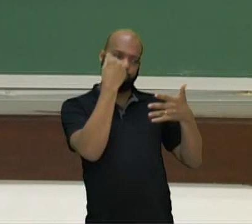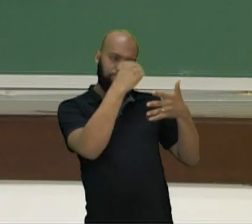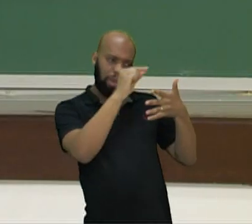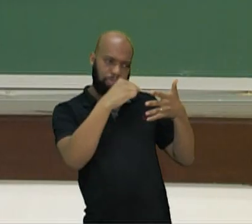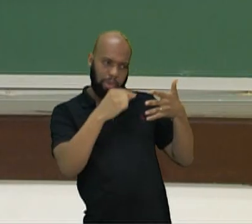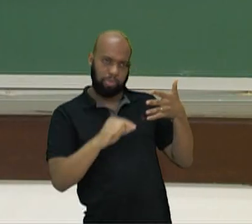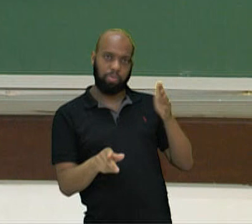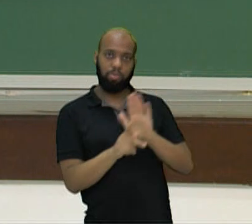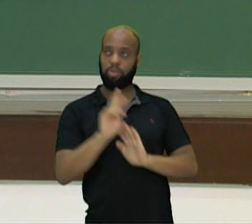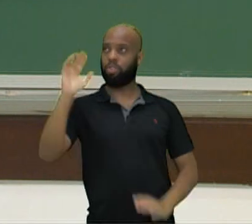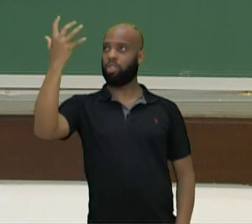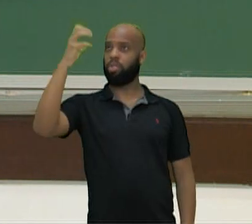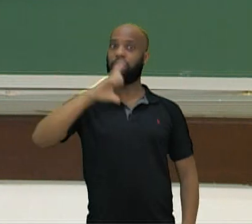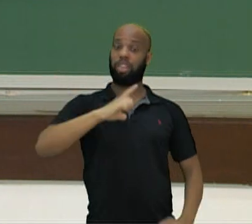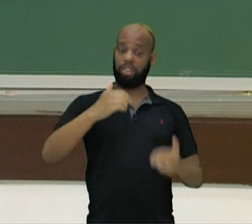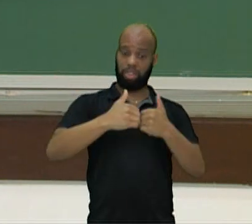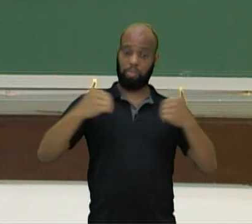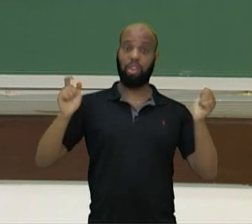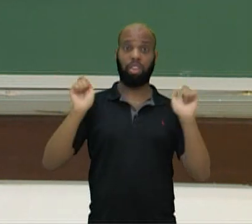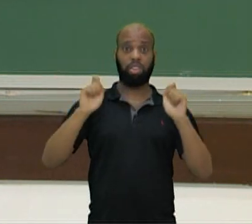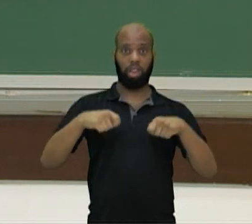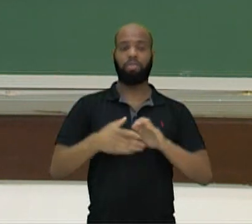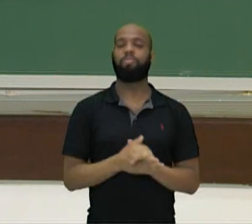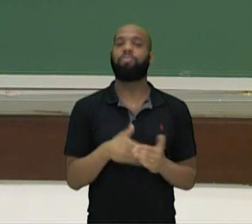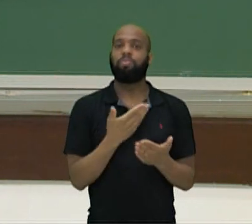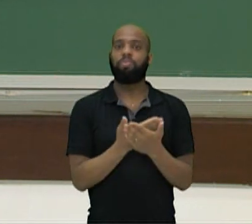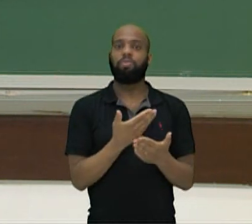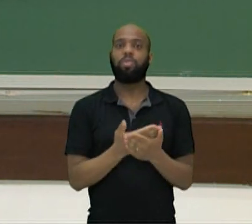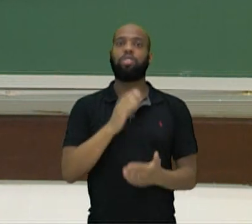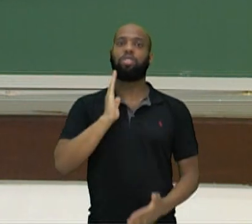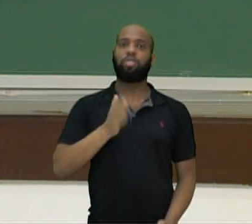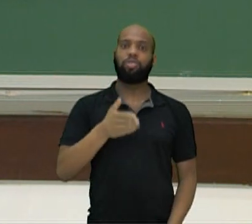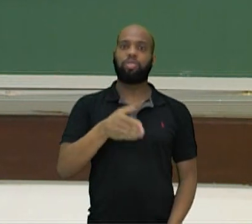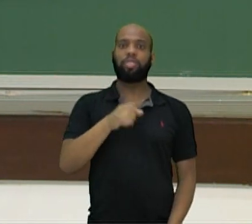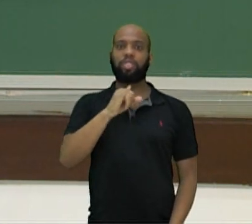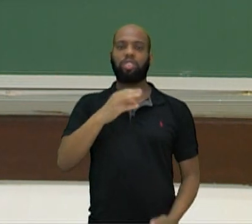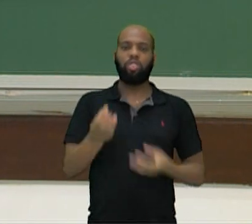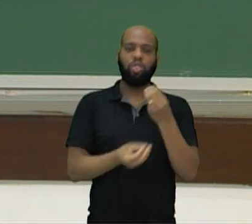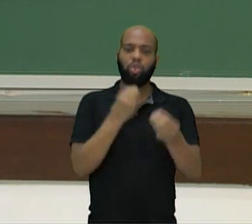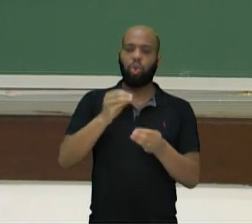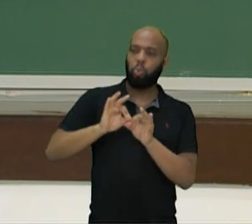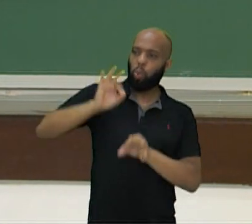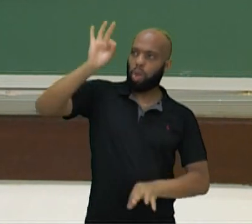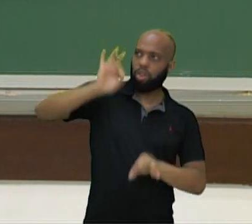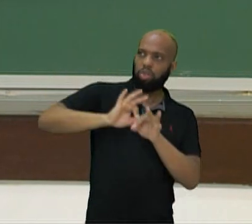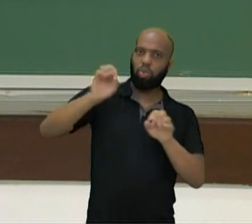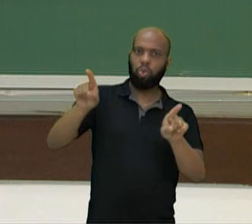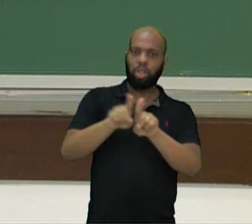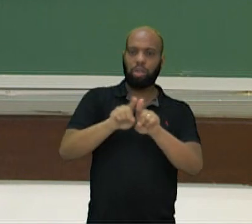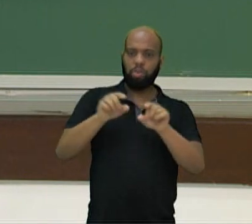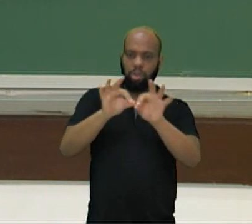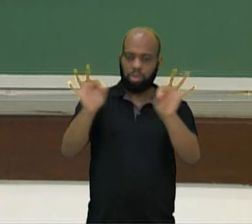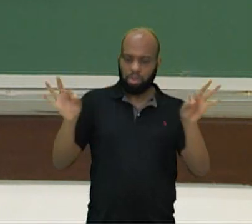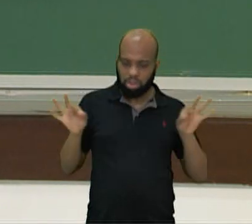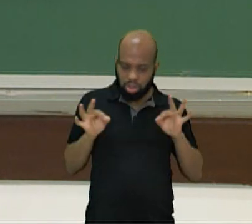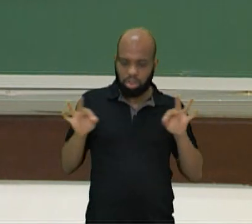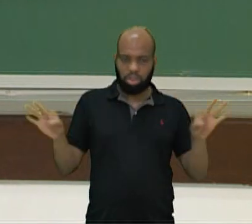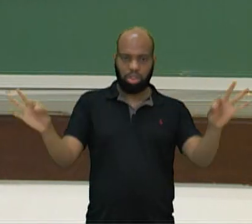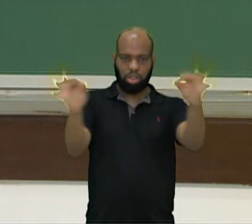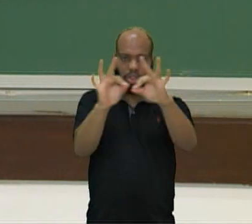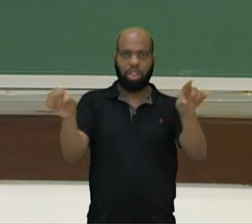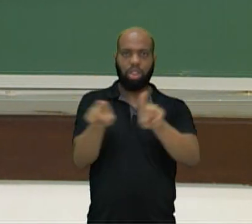gente pode pegar e dividir, né? Nós estudamos lá latitude, altitude, massa de ar, corrente